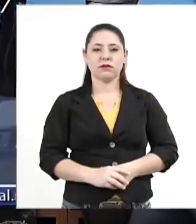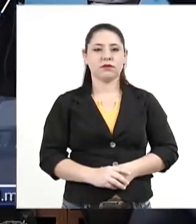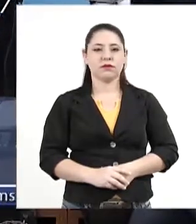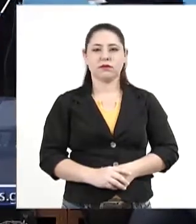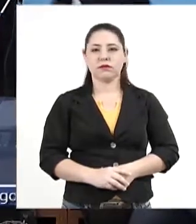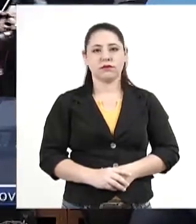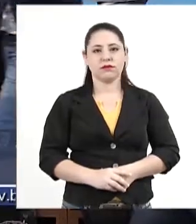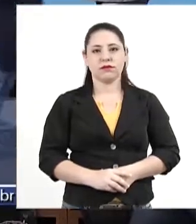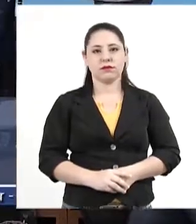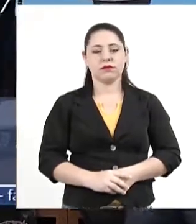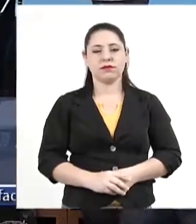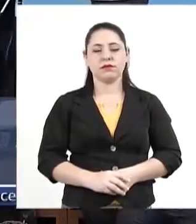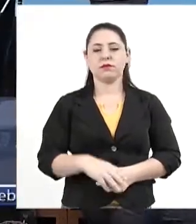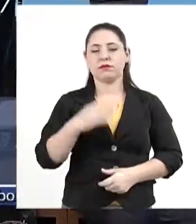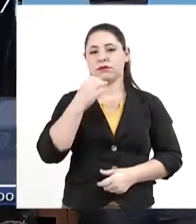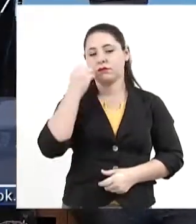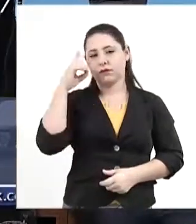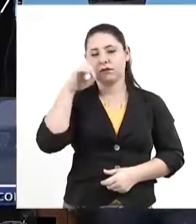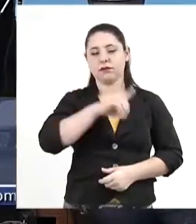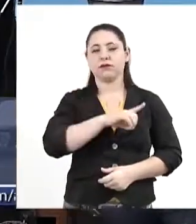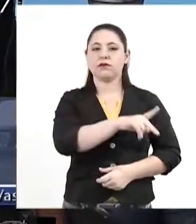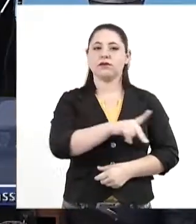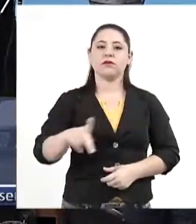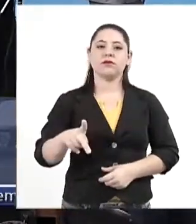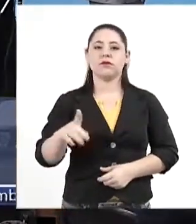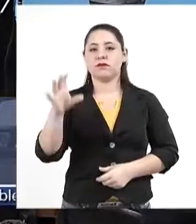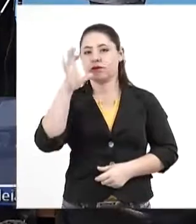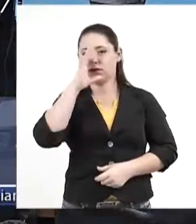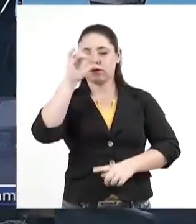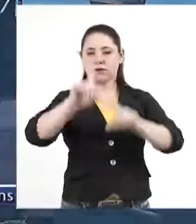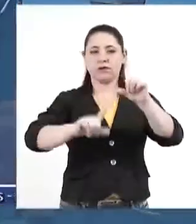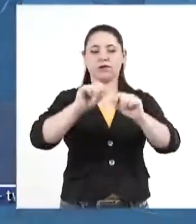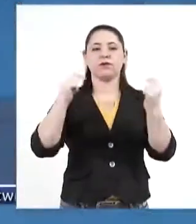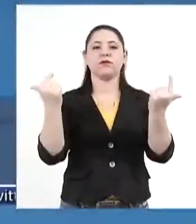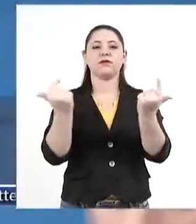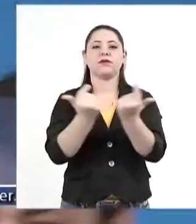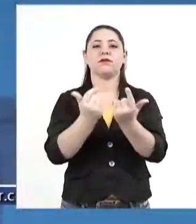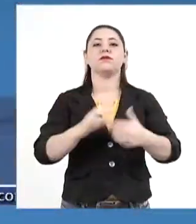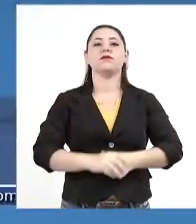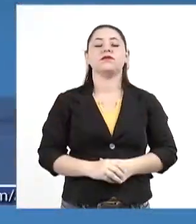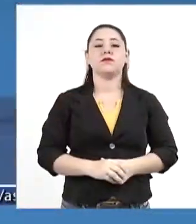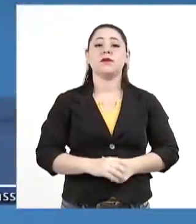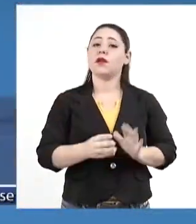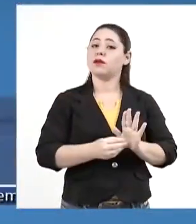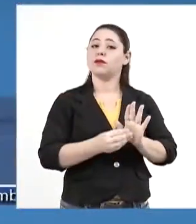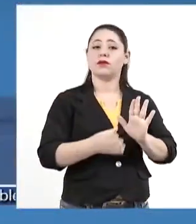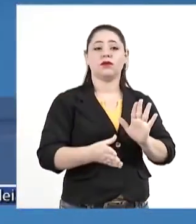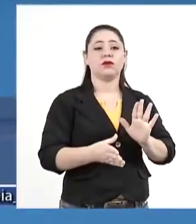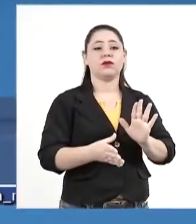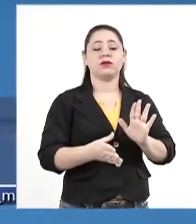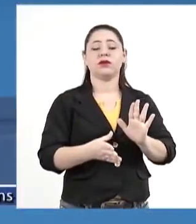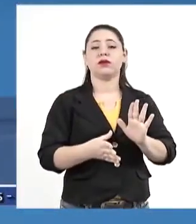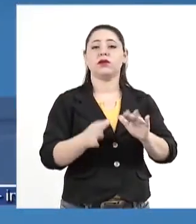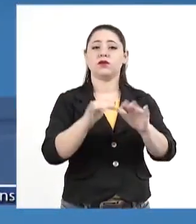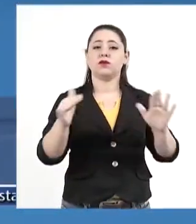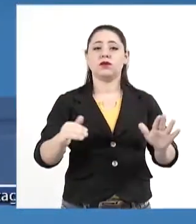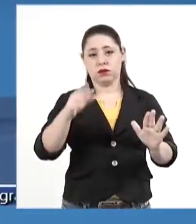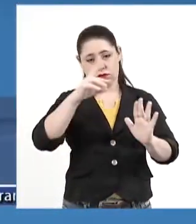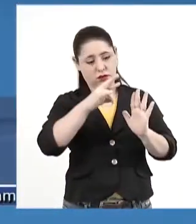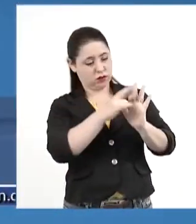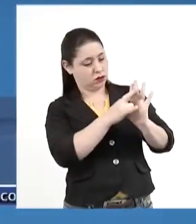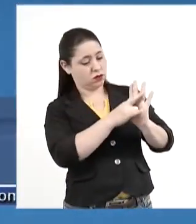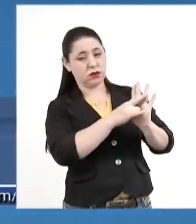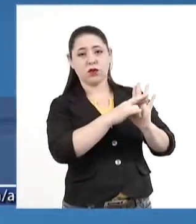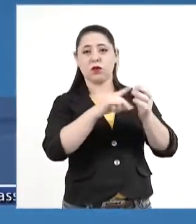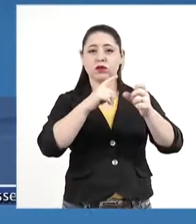Bom dia, senhor presidente, senhores deputados, população que nos assiste. Uma indicação, senhor presidente. Indico à mesa, nos termos do